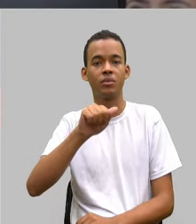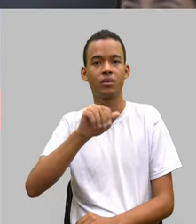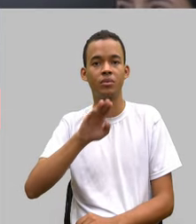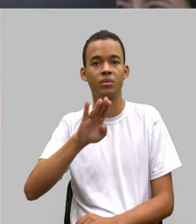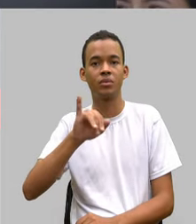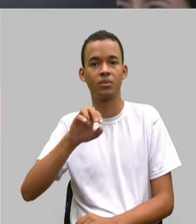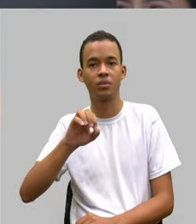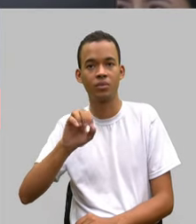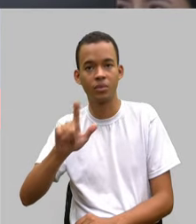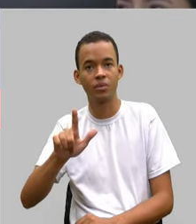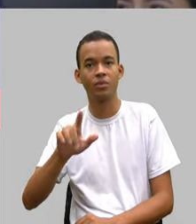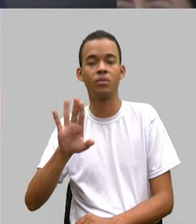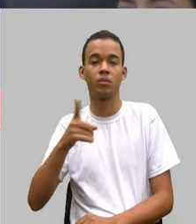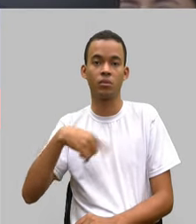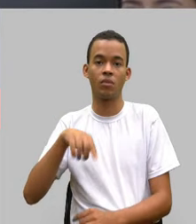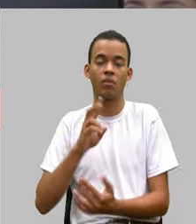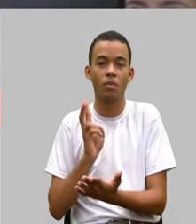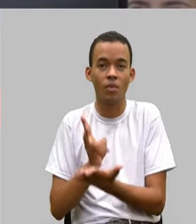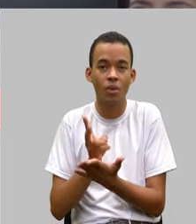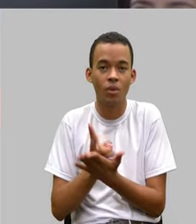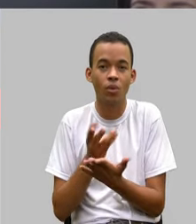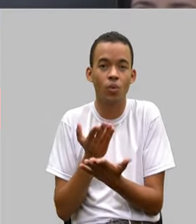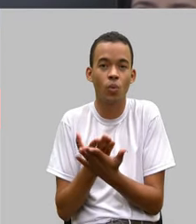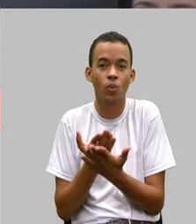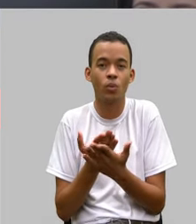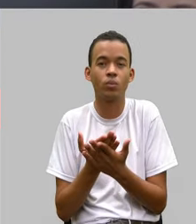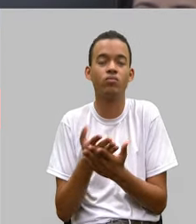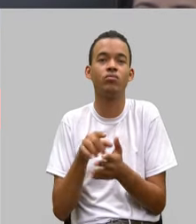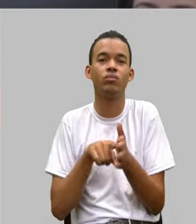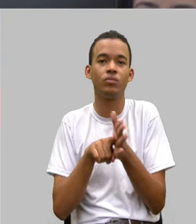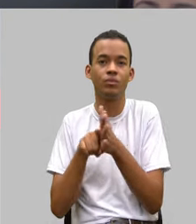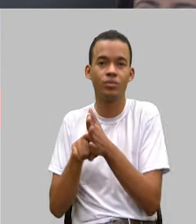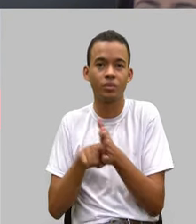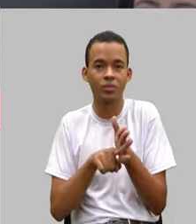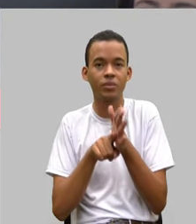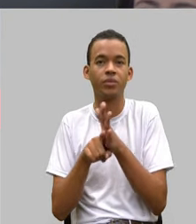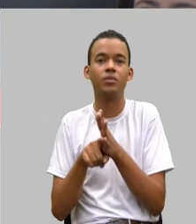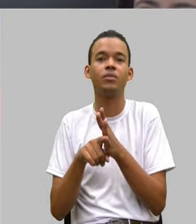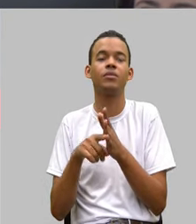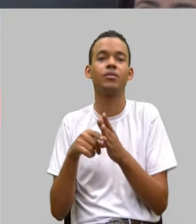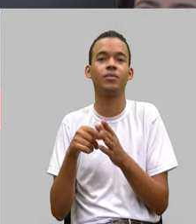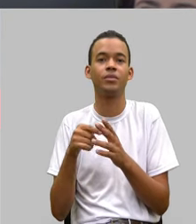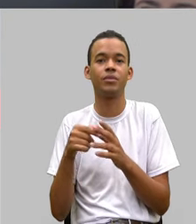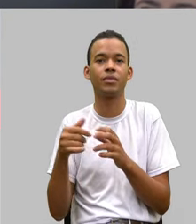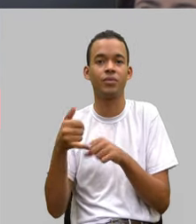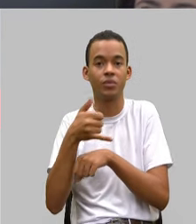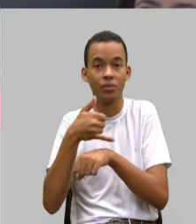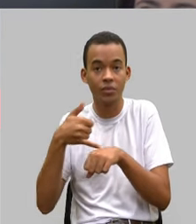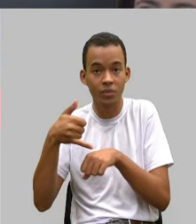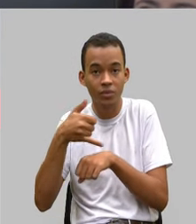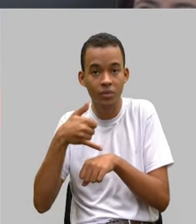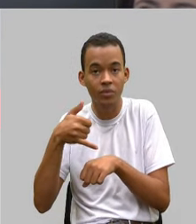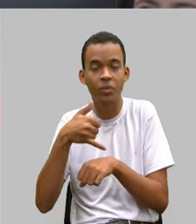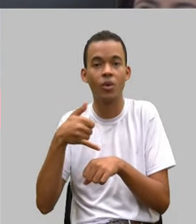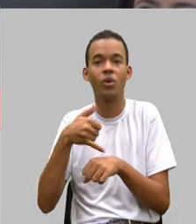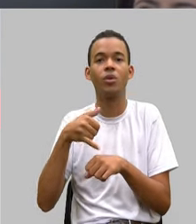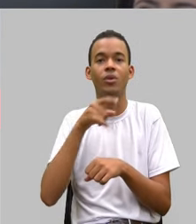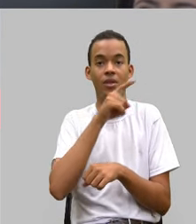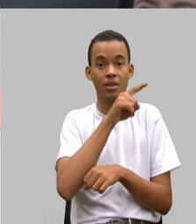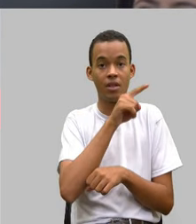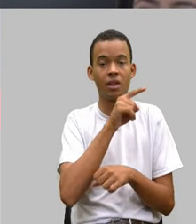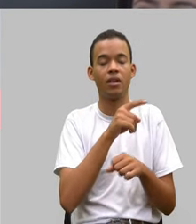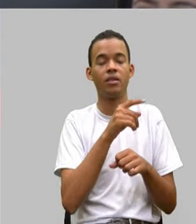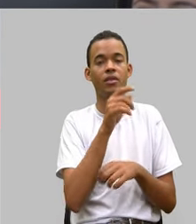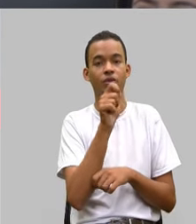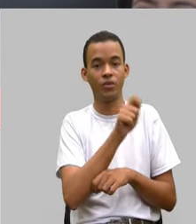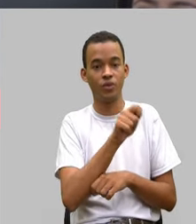continuamos fazendo pesquisa e aí já com óleo importante extraído pela própria Associação num Campus lá